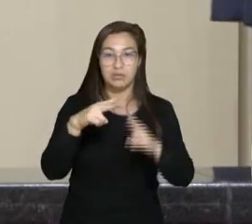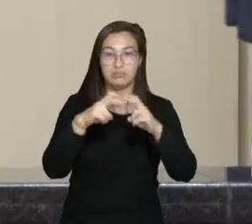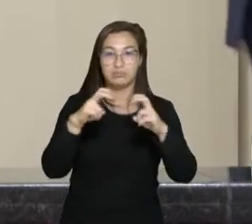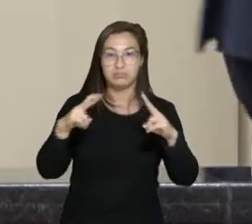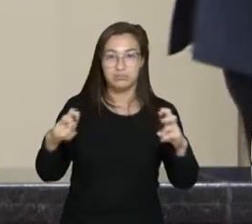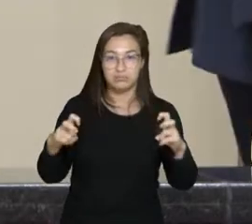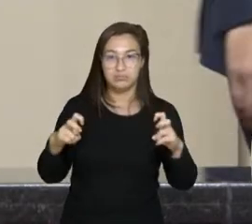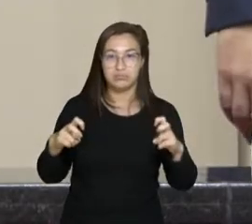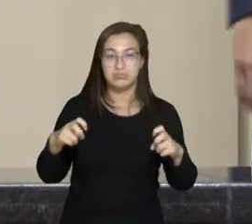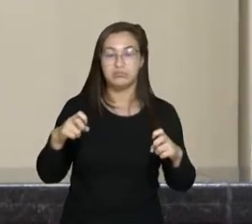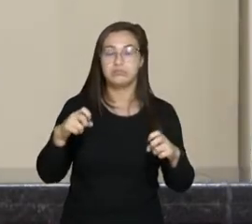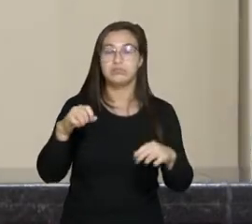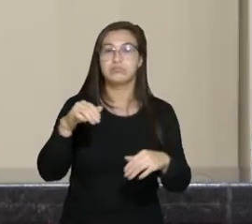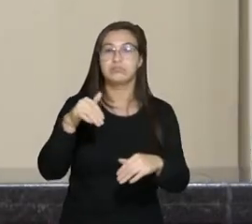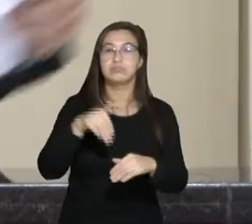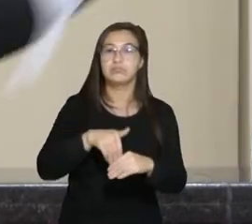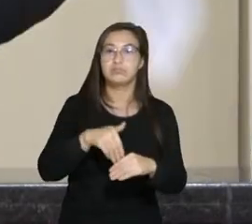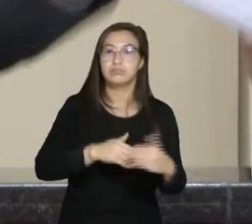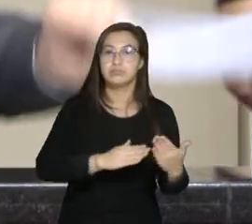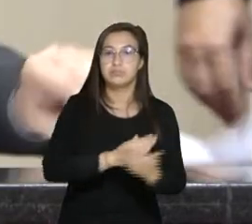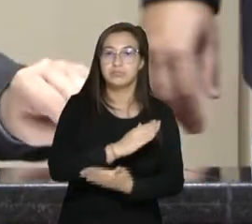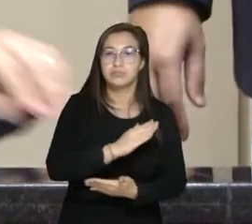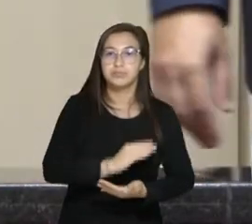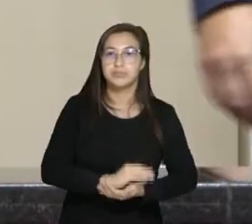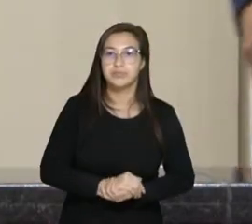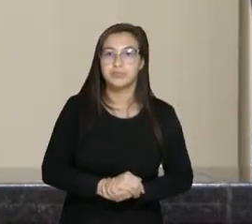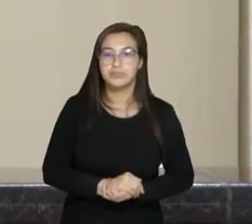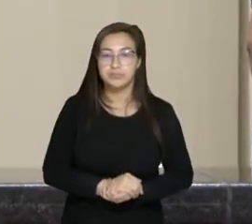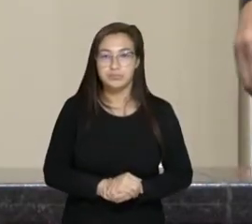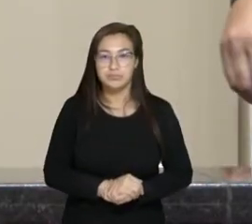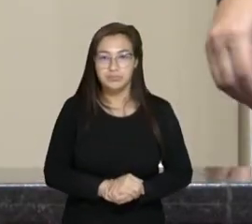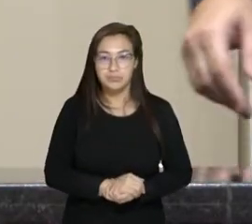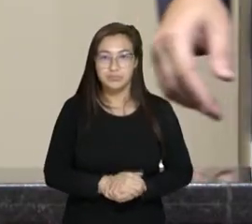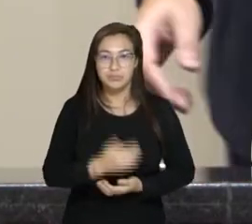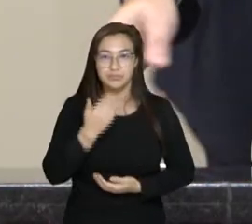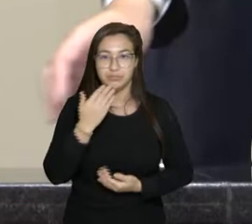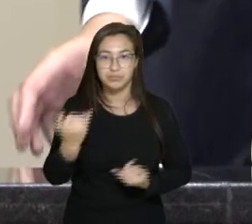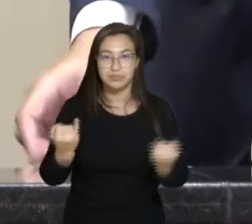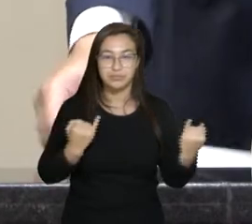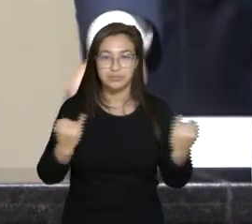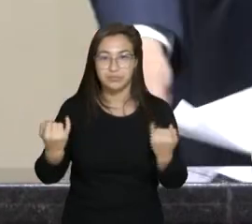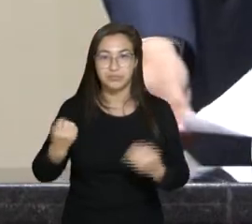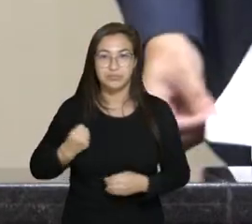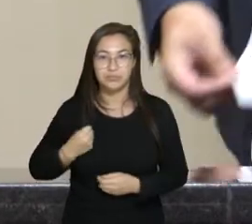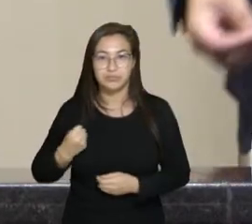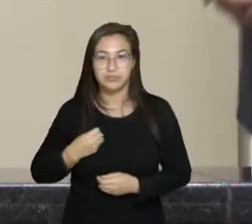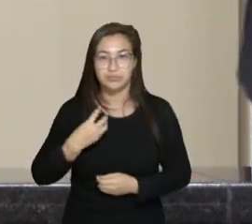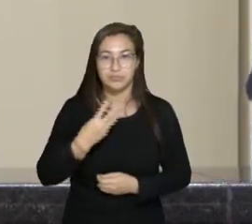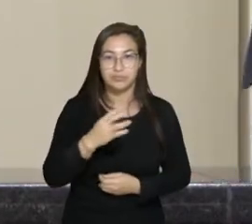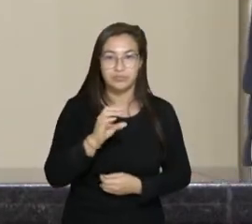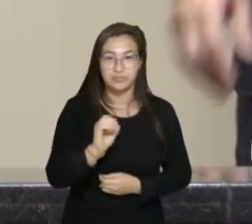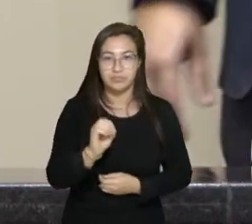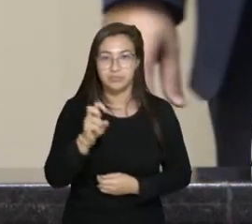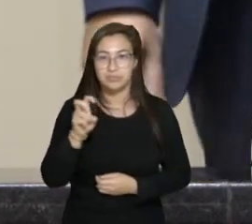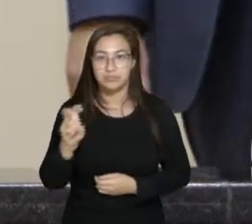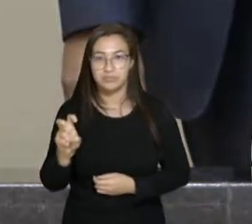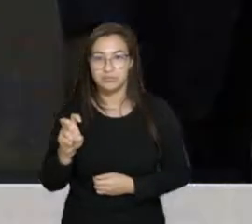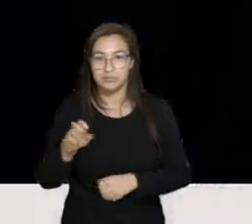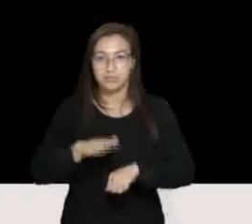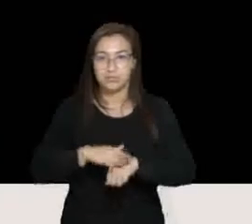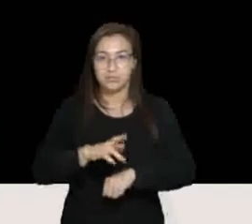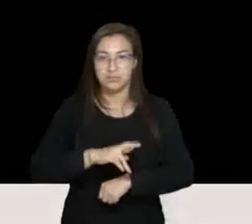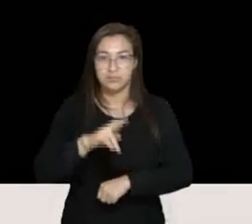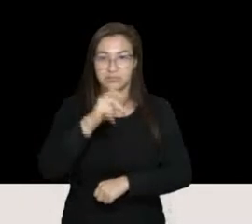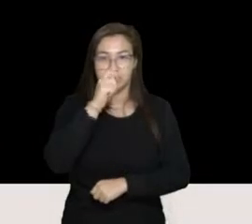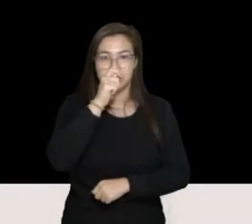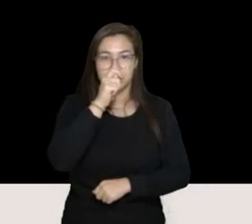em votação aprovado por o pedido informação 305 autor Deputado